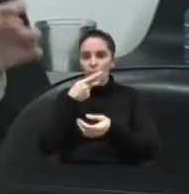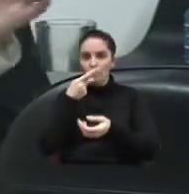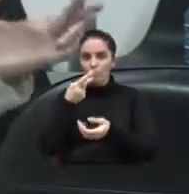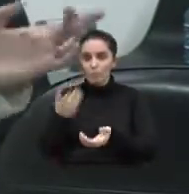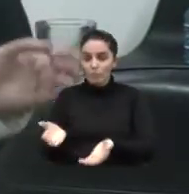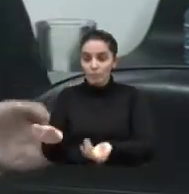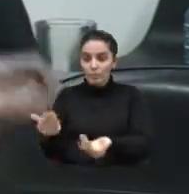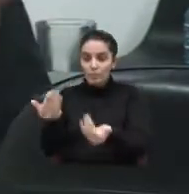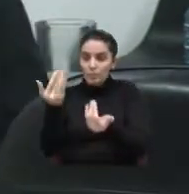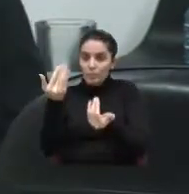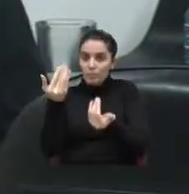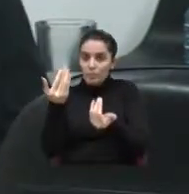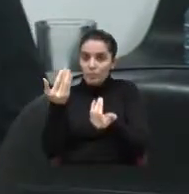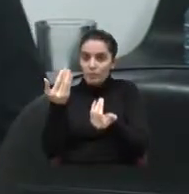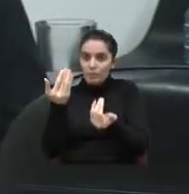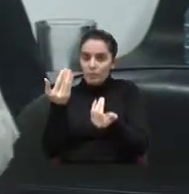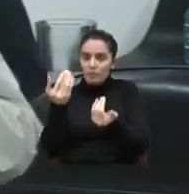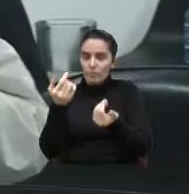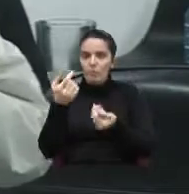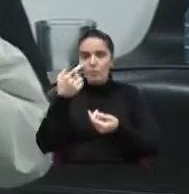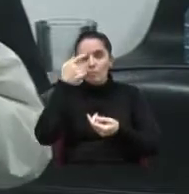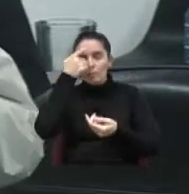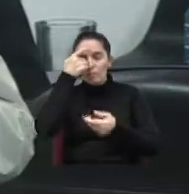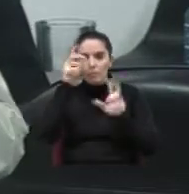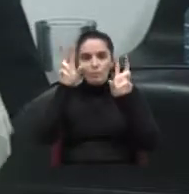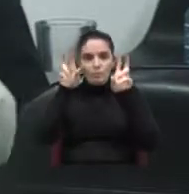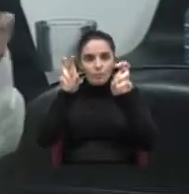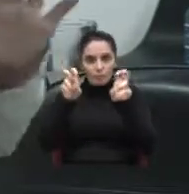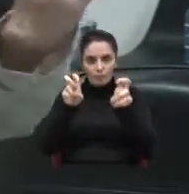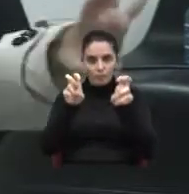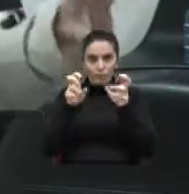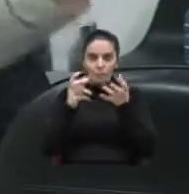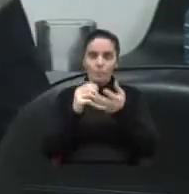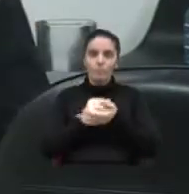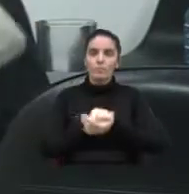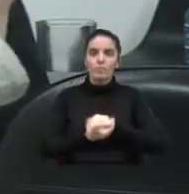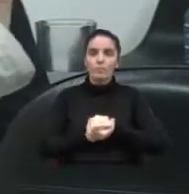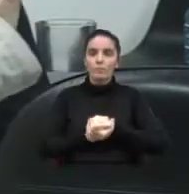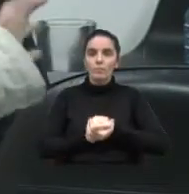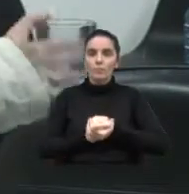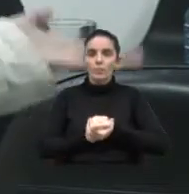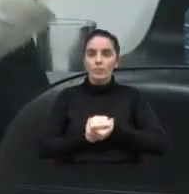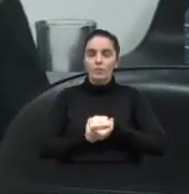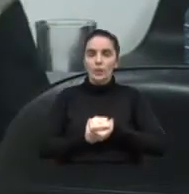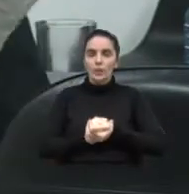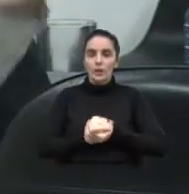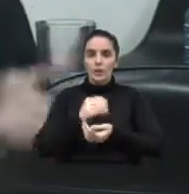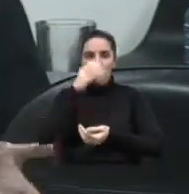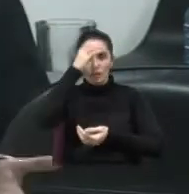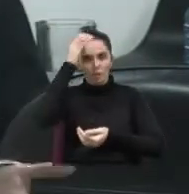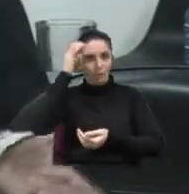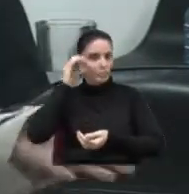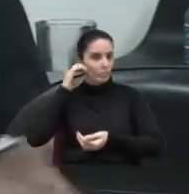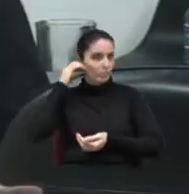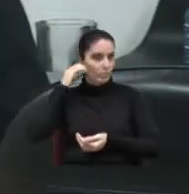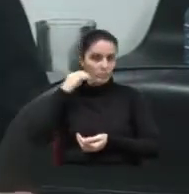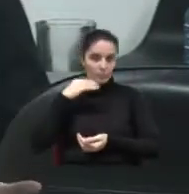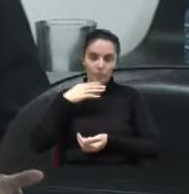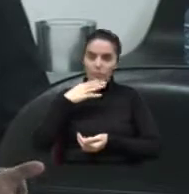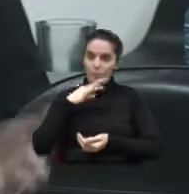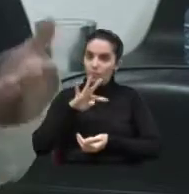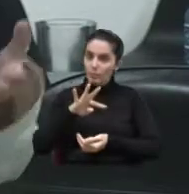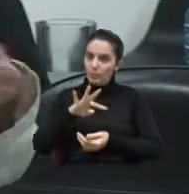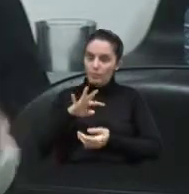quando, na verdade, não é. E um registro que se faz importante, não conheço os membros do Conselho, agradeço